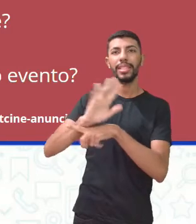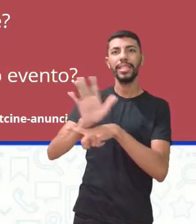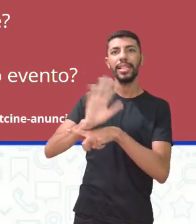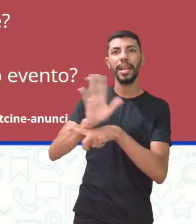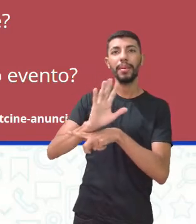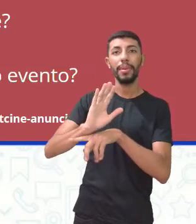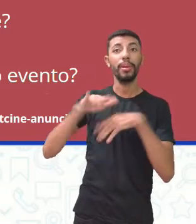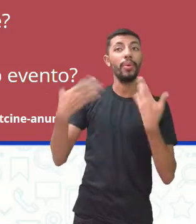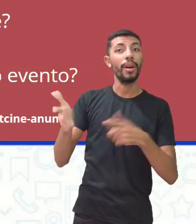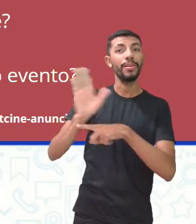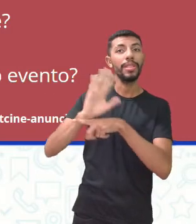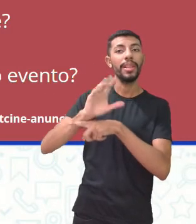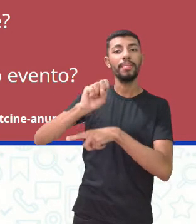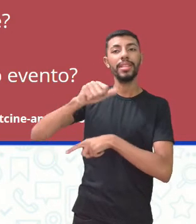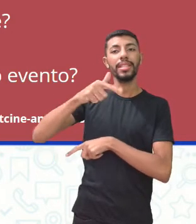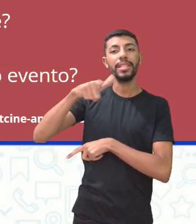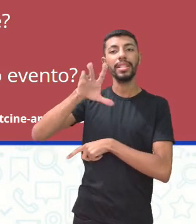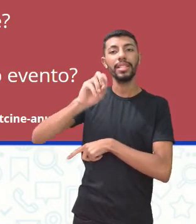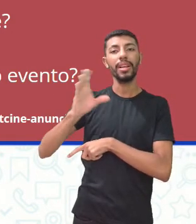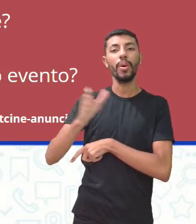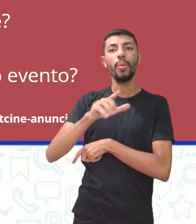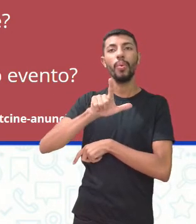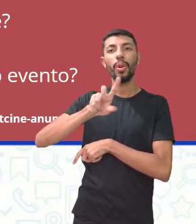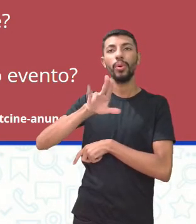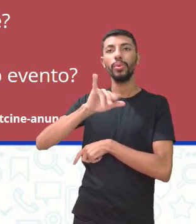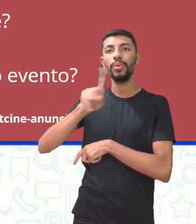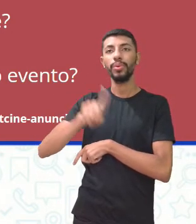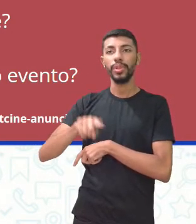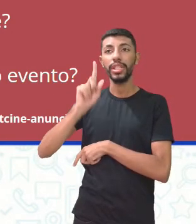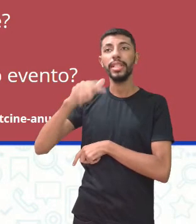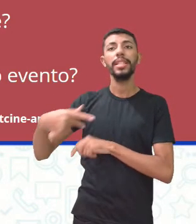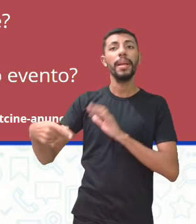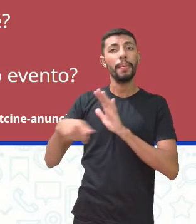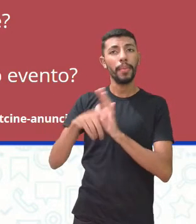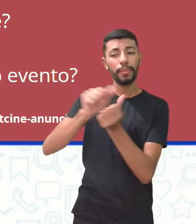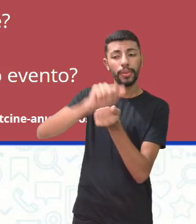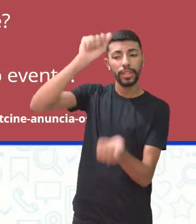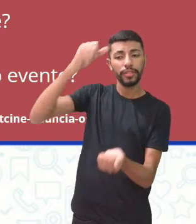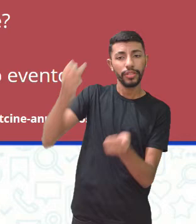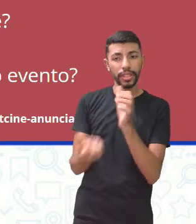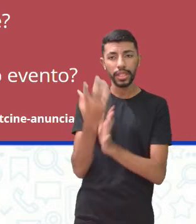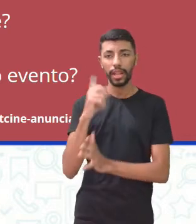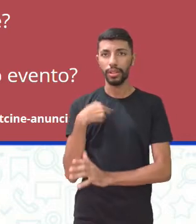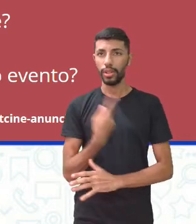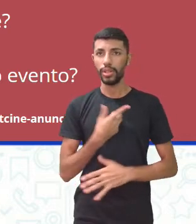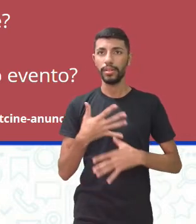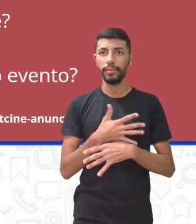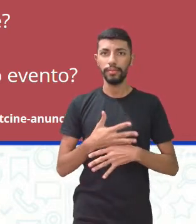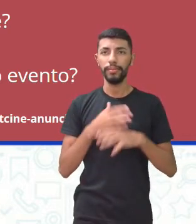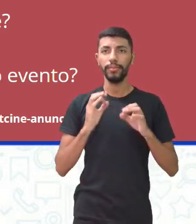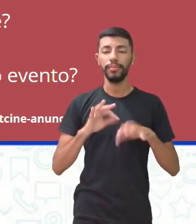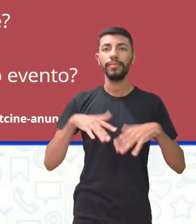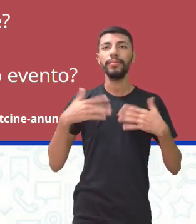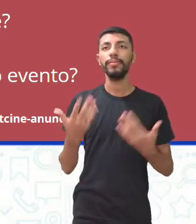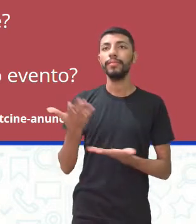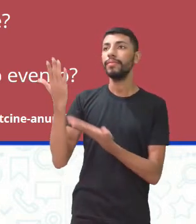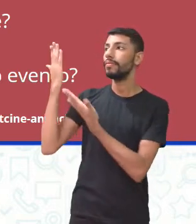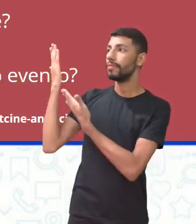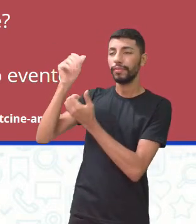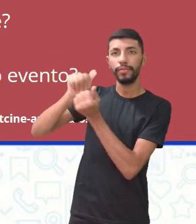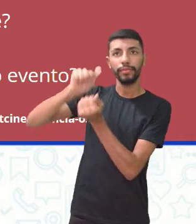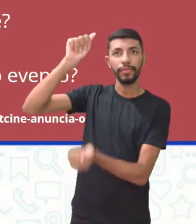Luís, tá? É um cartaz produzido pela nossa própria cidade, ó. E desse cartaz, eu tenho